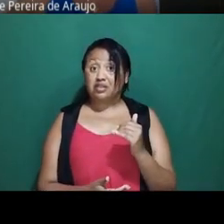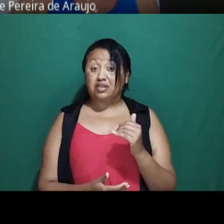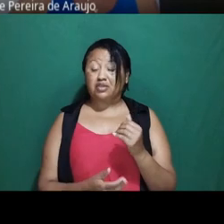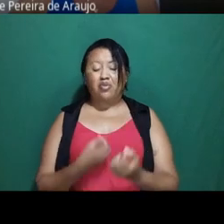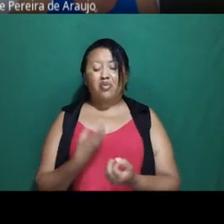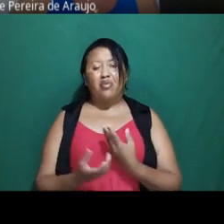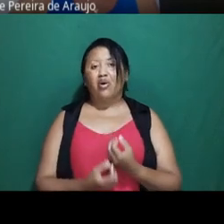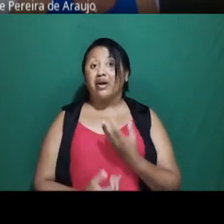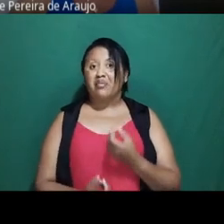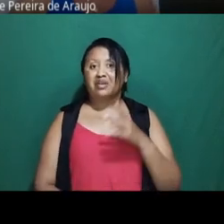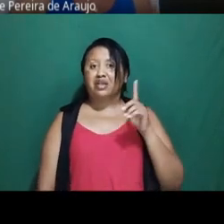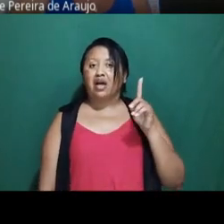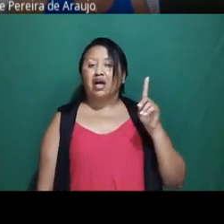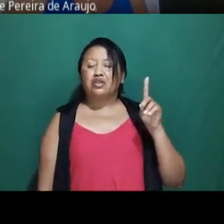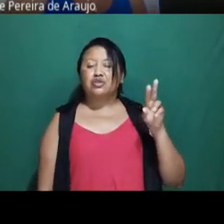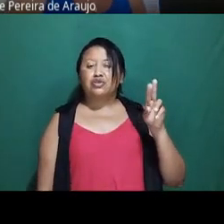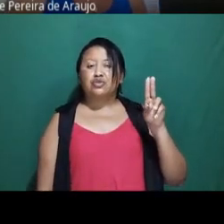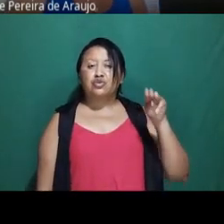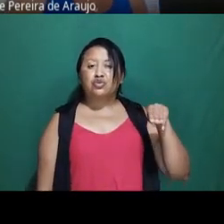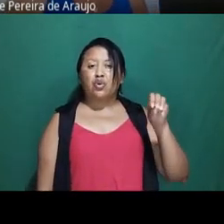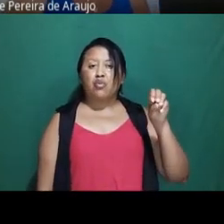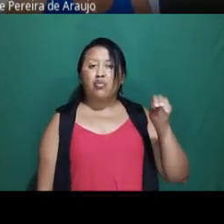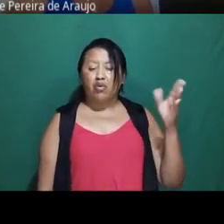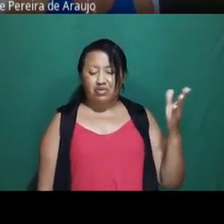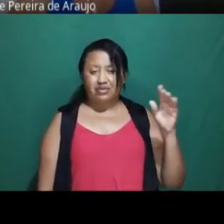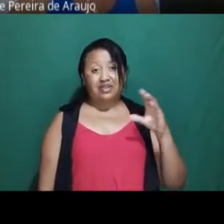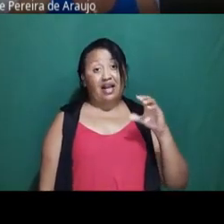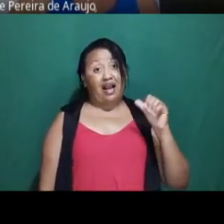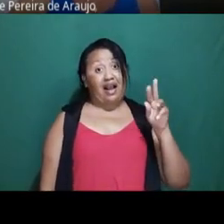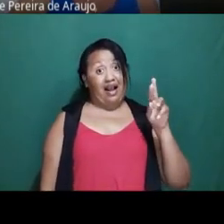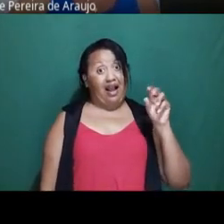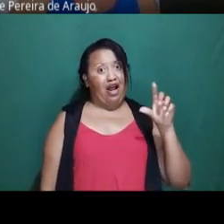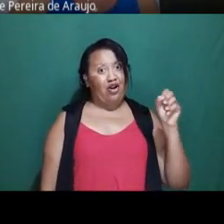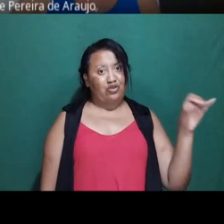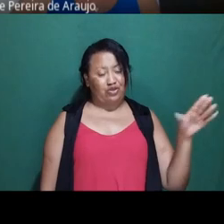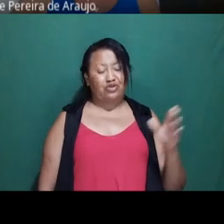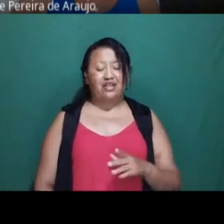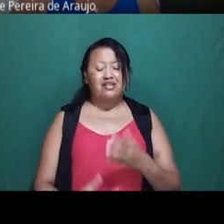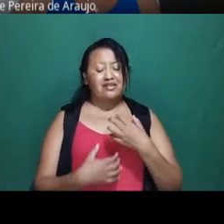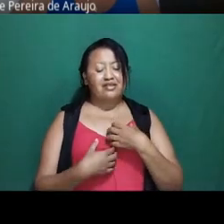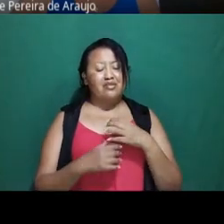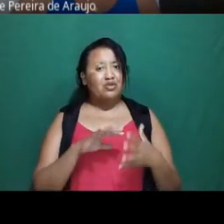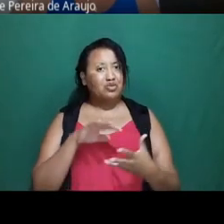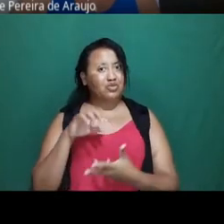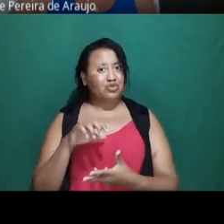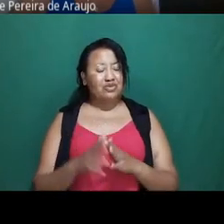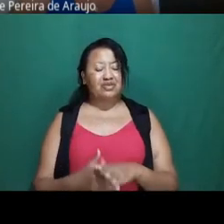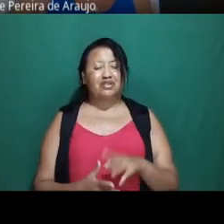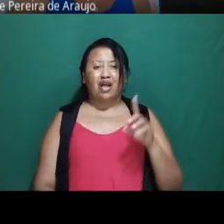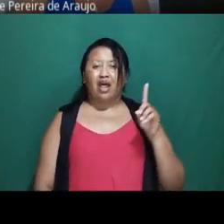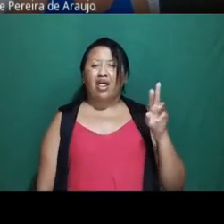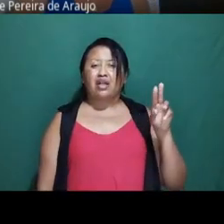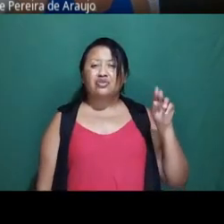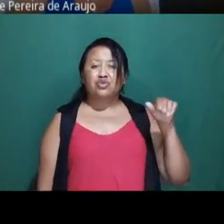poema de Drummond Carlos Drummond de Andrade né sentimento de mundo Drummond